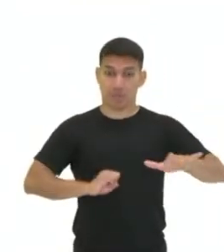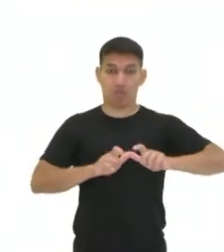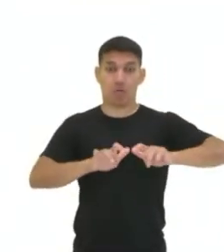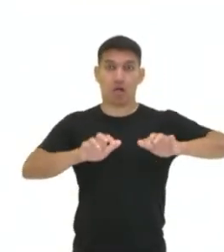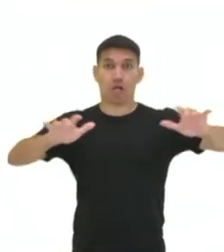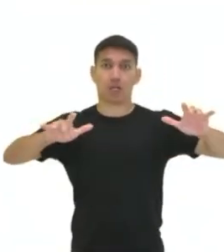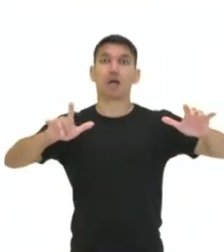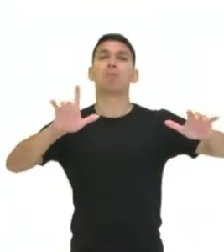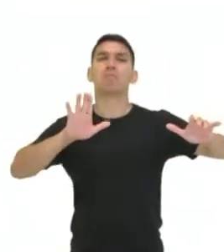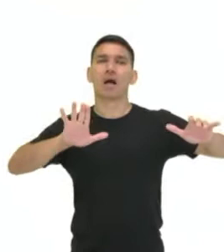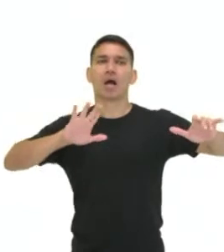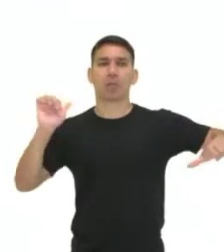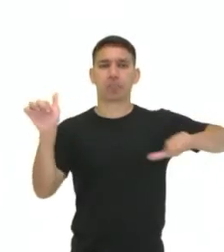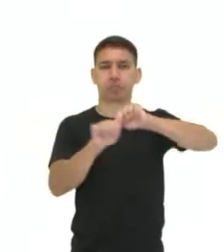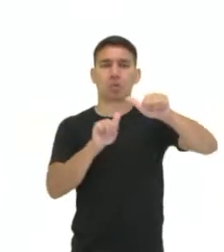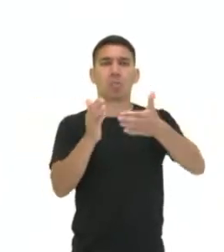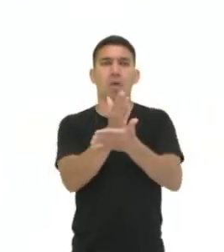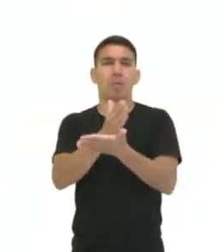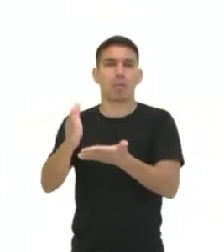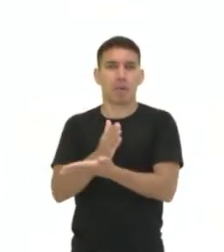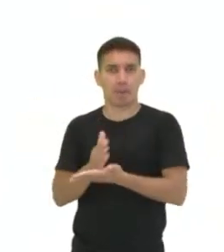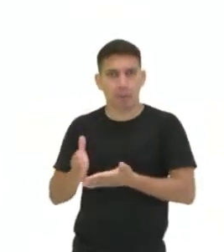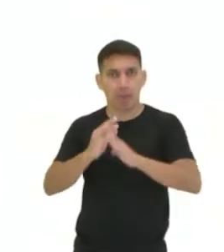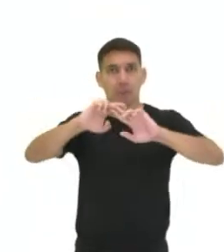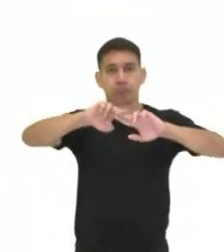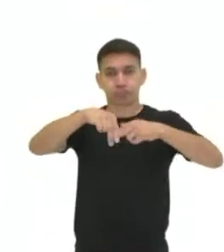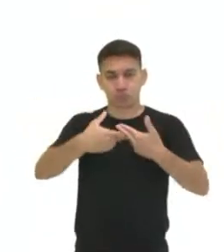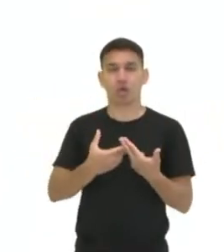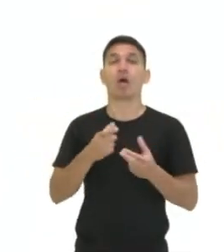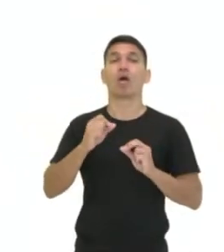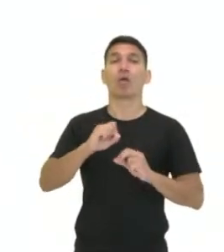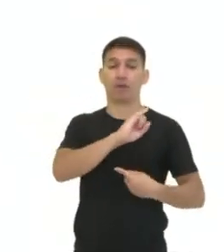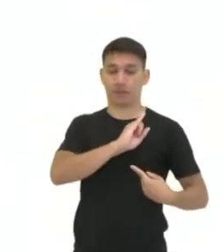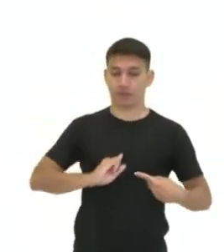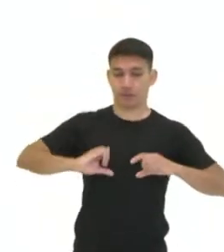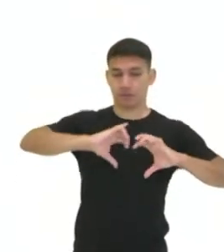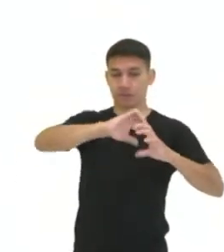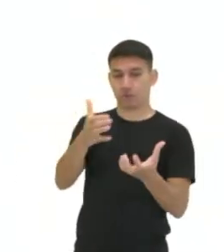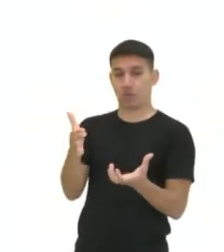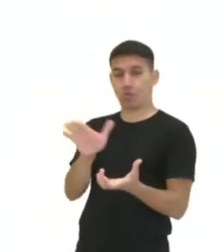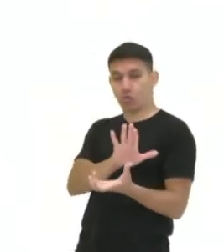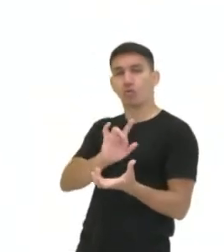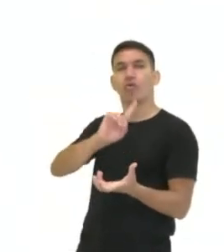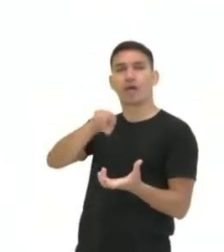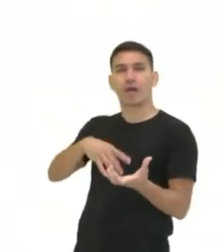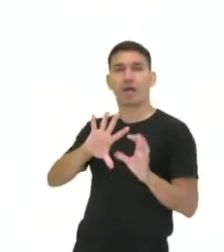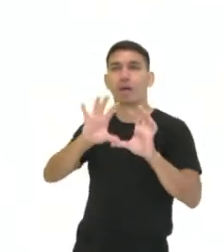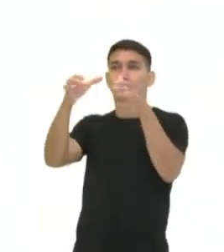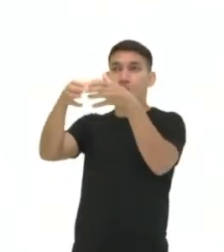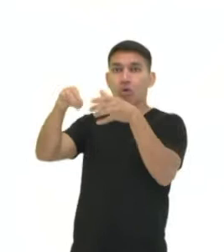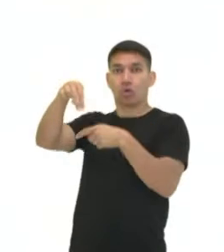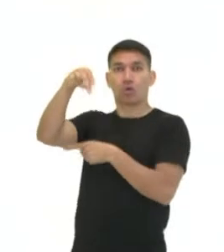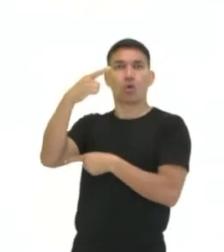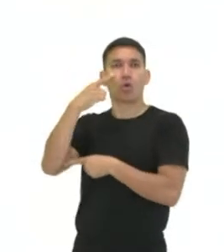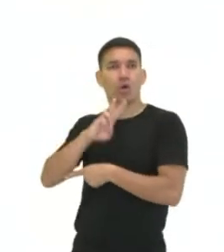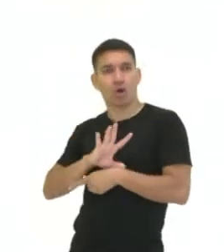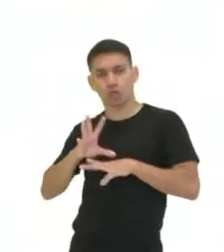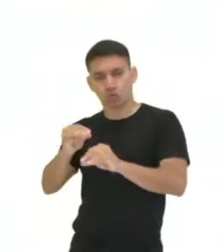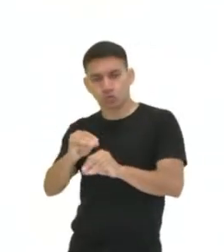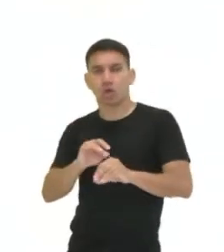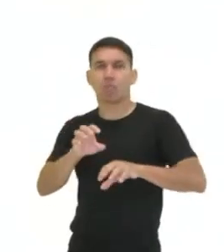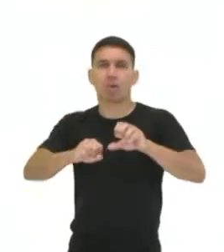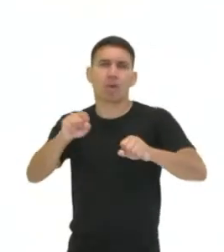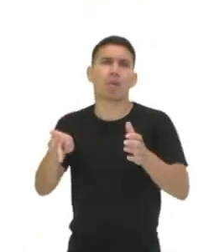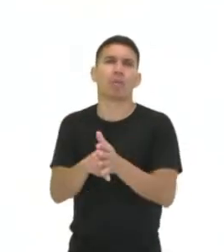que ele tem a divisão e o Império do Ocidente cai e se torna as tribos do norte, elas ficam totalmente ocupando aquele momento, que são os